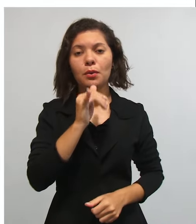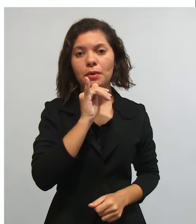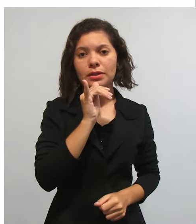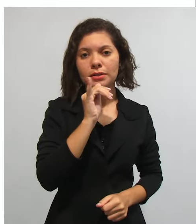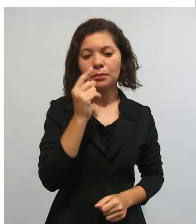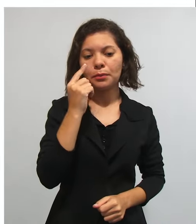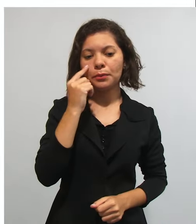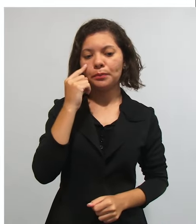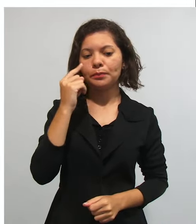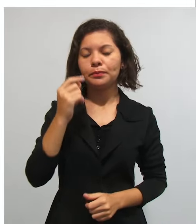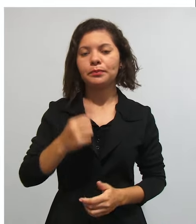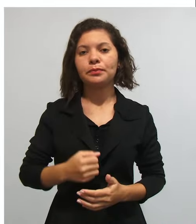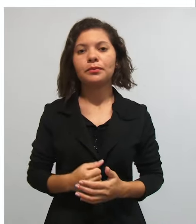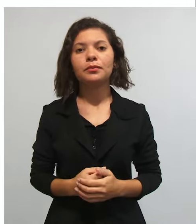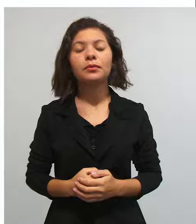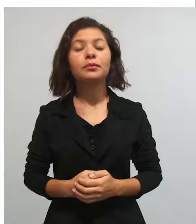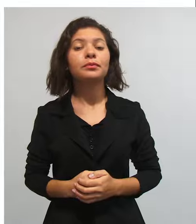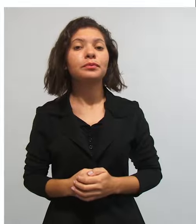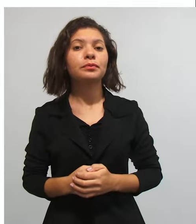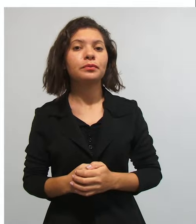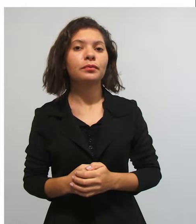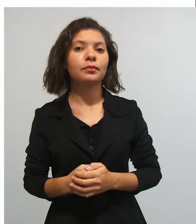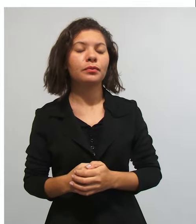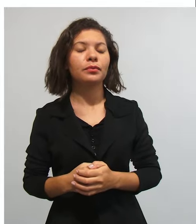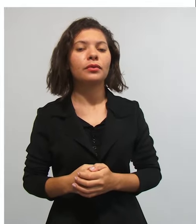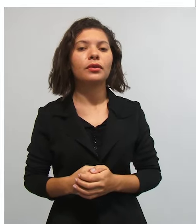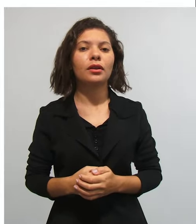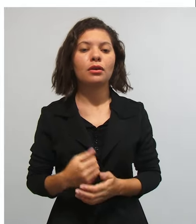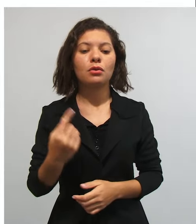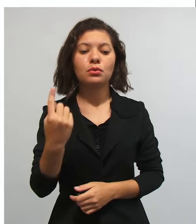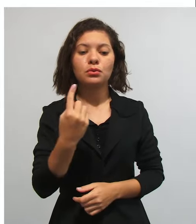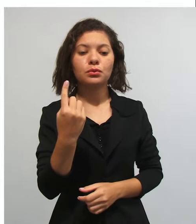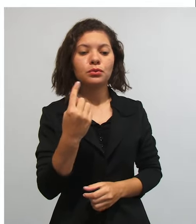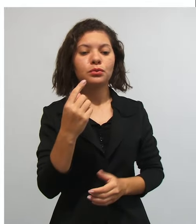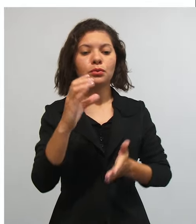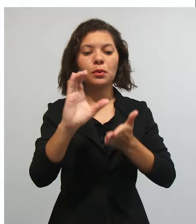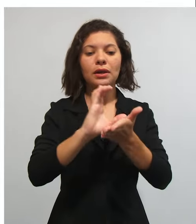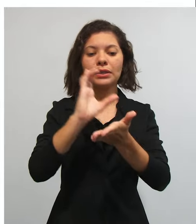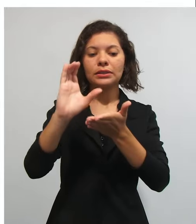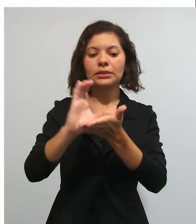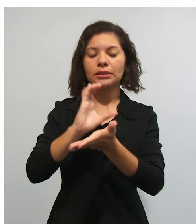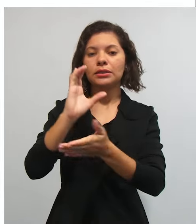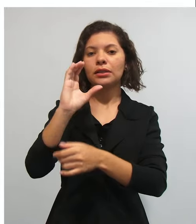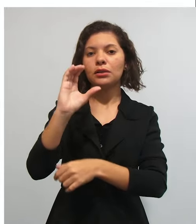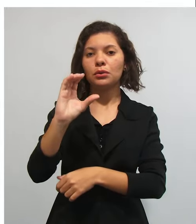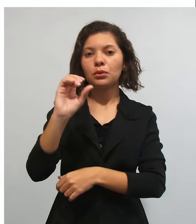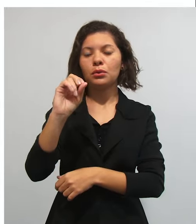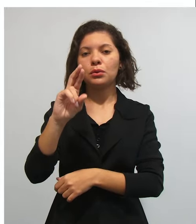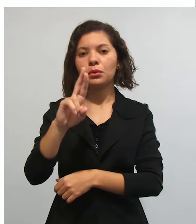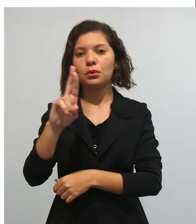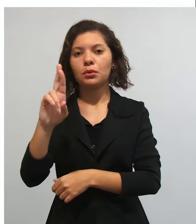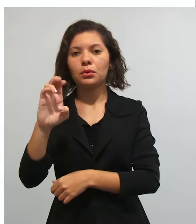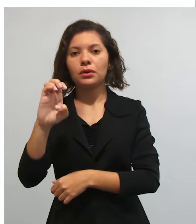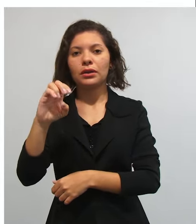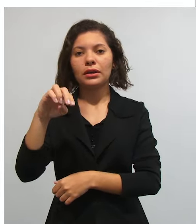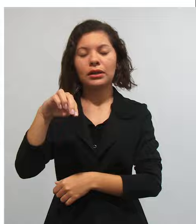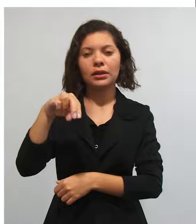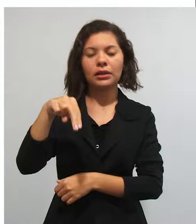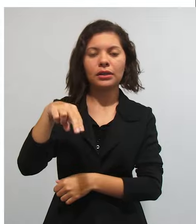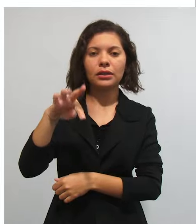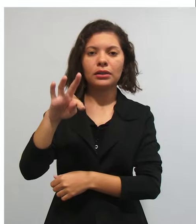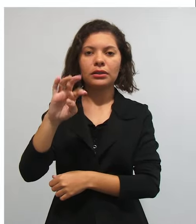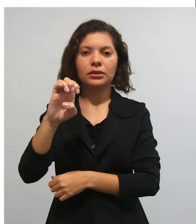receita corrente, 1, imposto, que é a origem, e 1, espécie. A gente